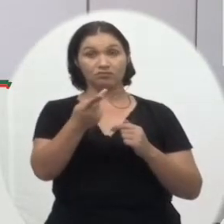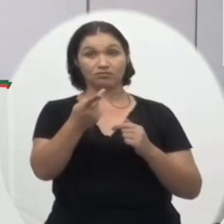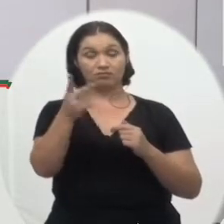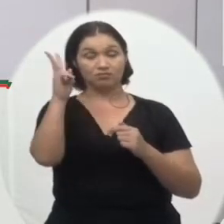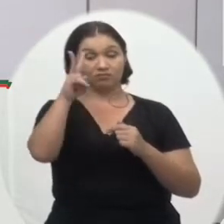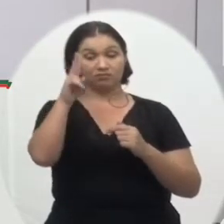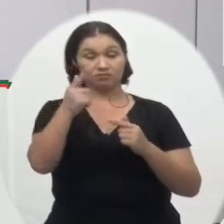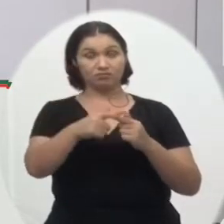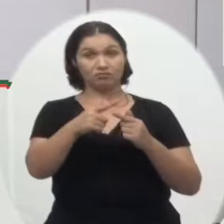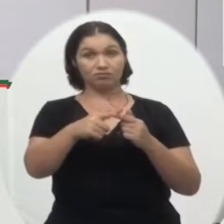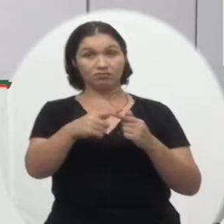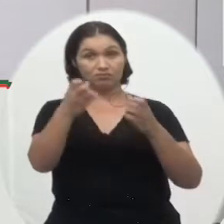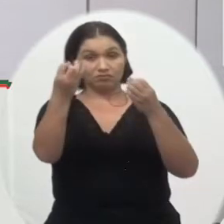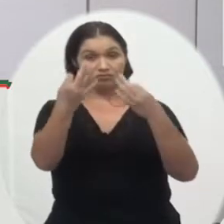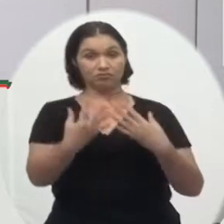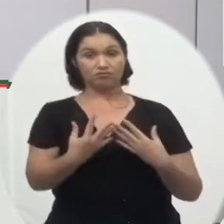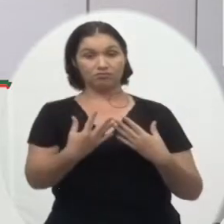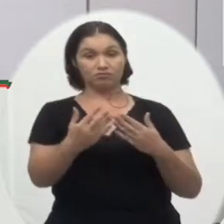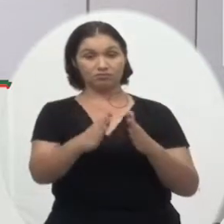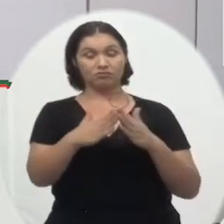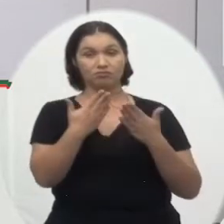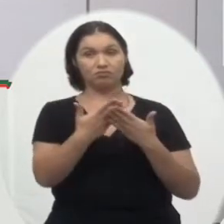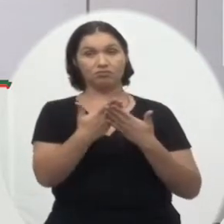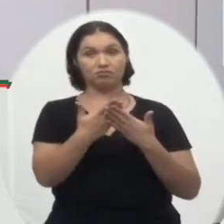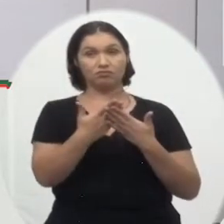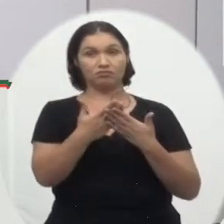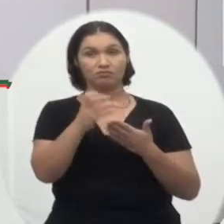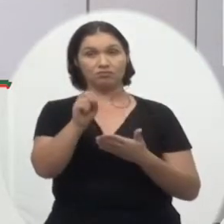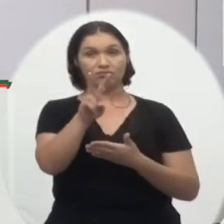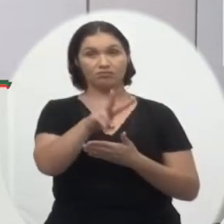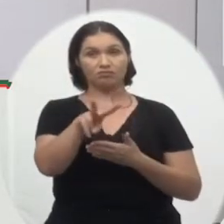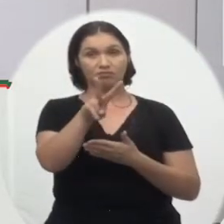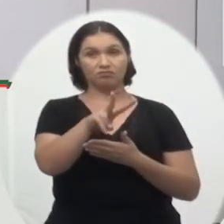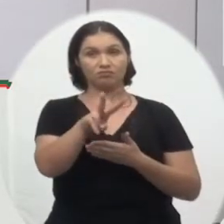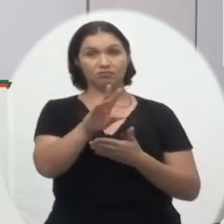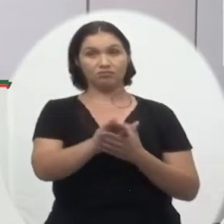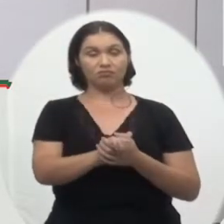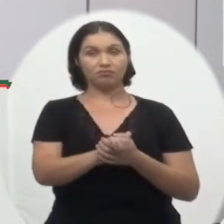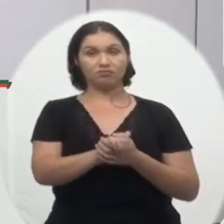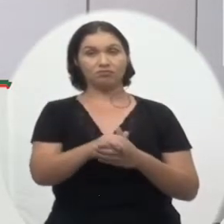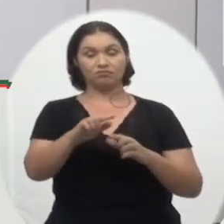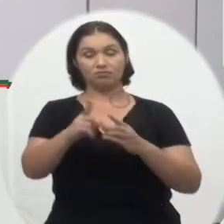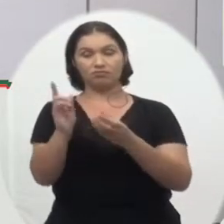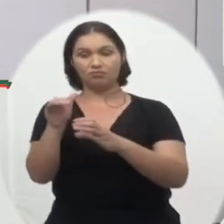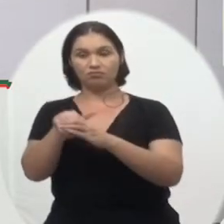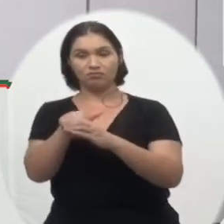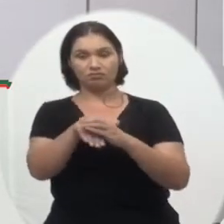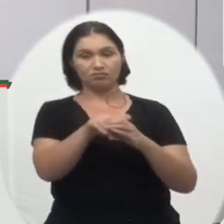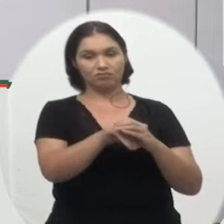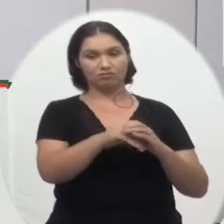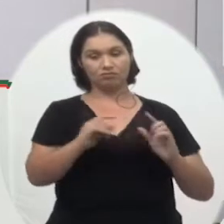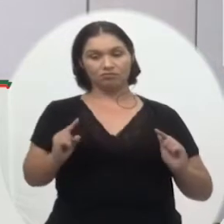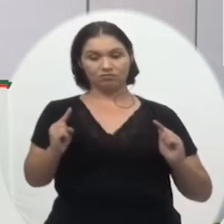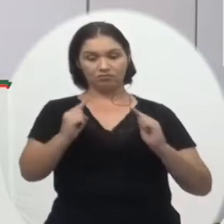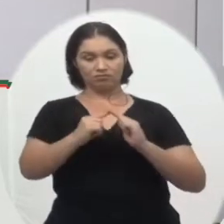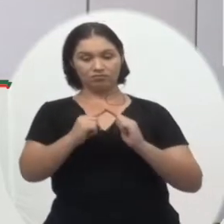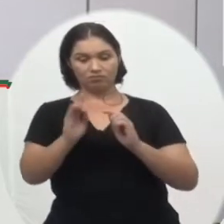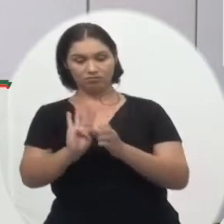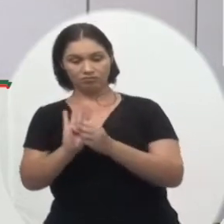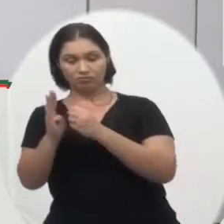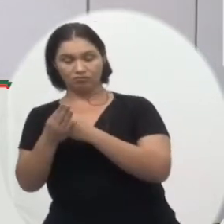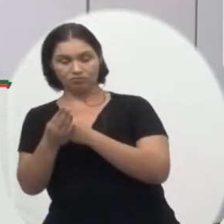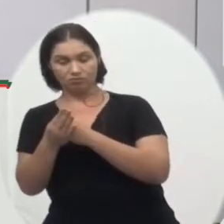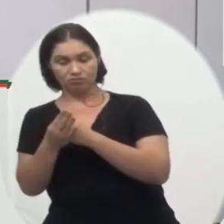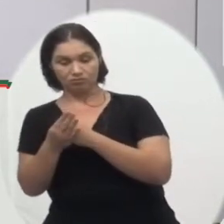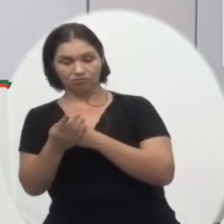história, que era para poder explicar o requerimento. Sim, vereador, agora você falou em eleição, aí uma disputa interna lá do bairro, não tem nada a ver com o requerimento.